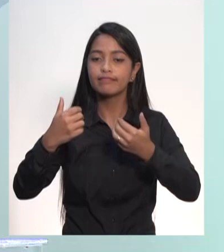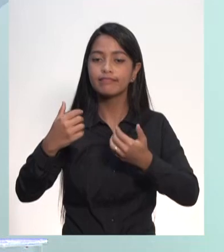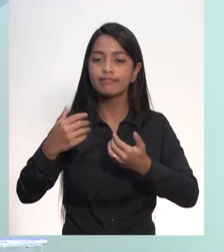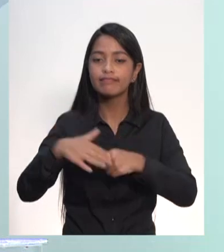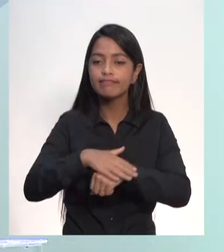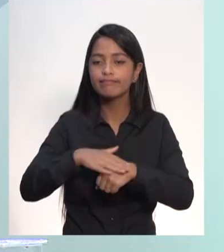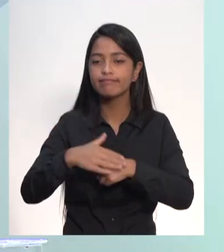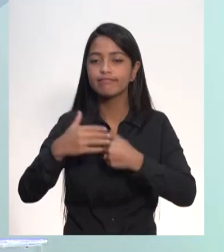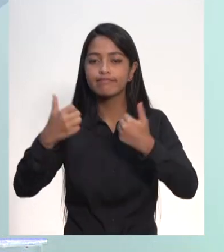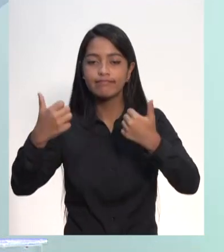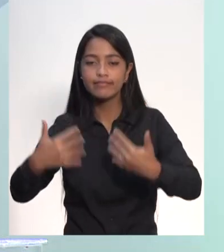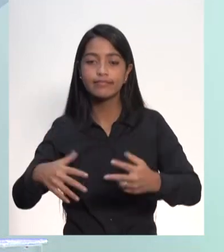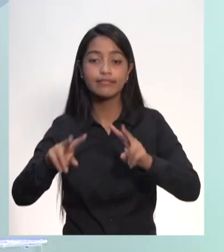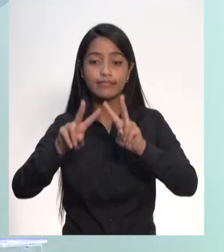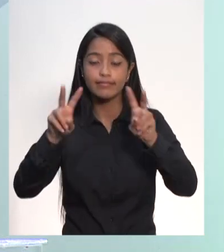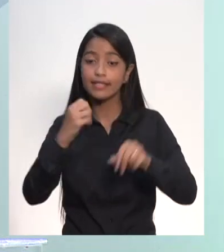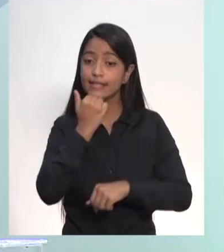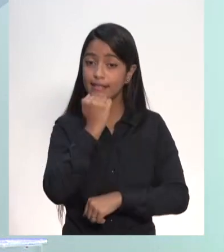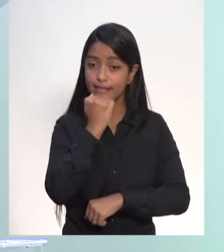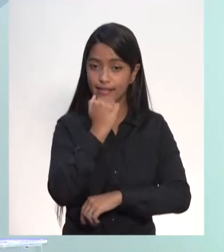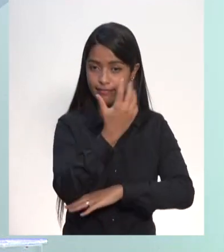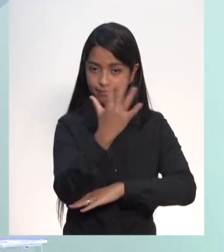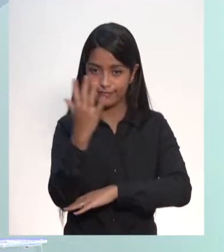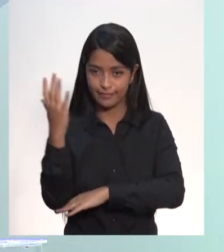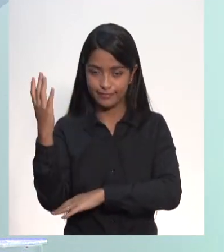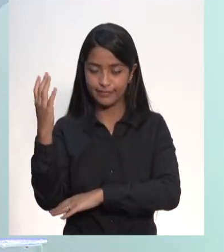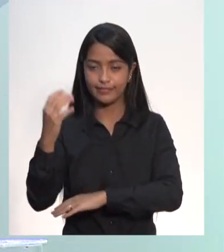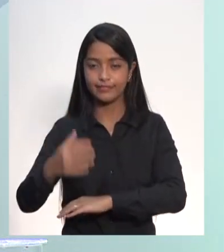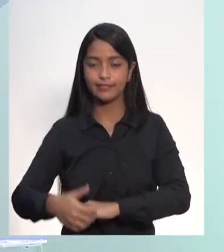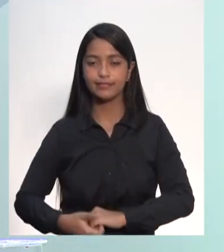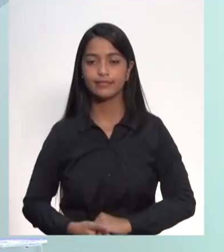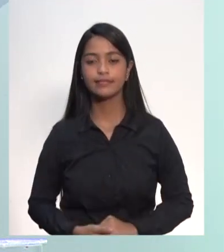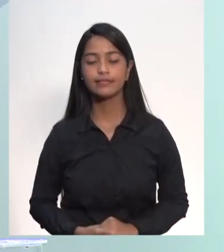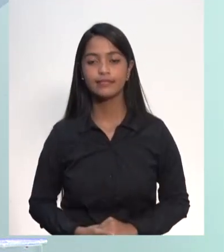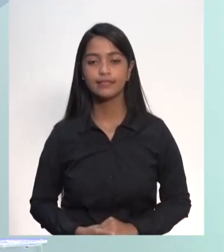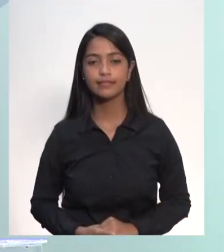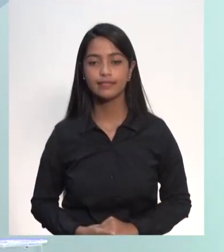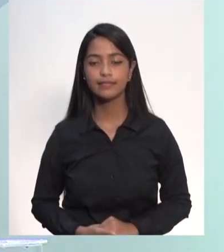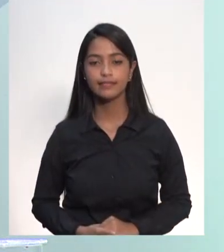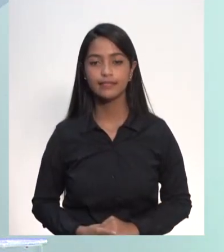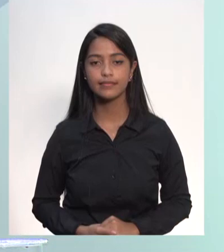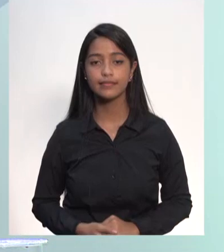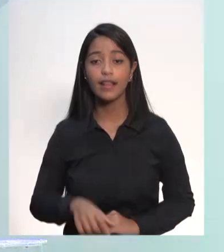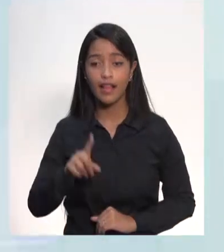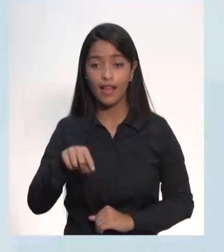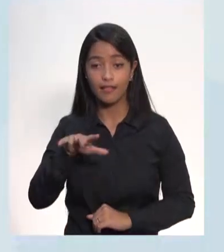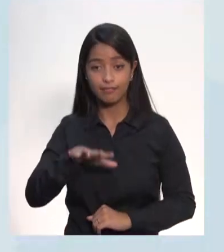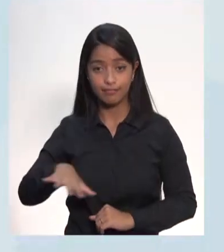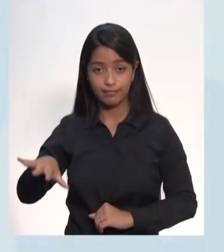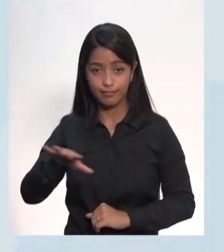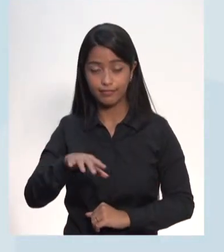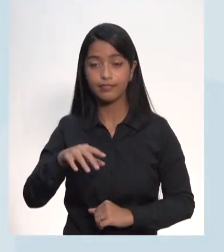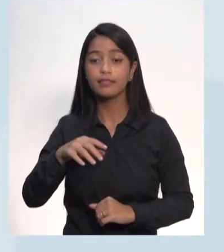Né? A gente vai falar como área, então a gente vai falar dos 4 componentes, né, de ciências,